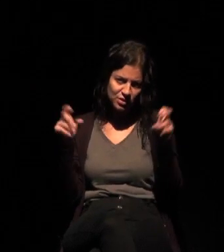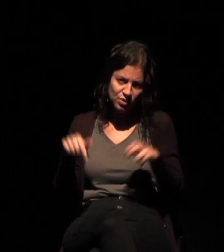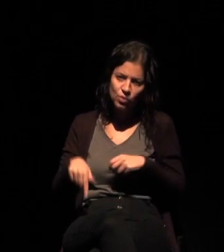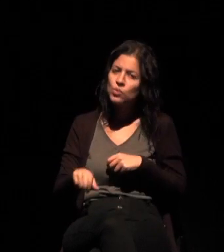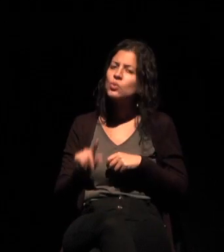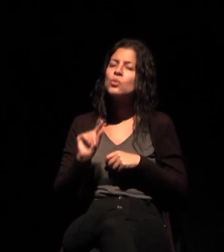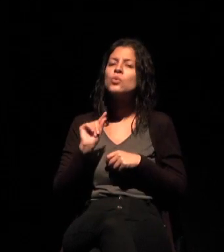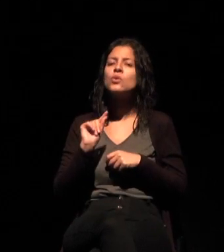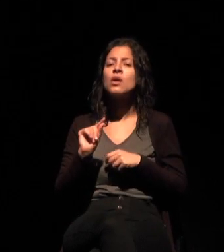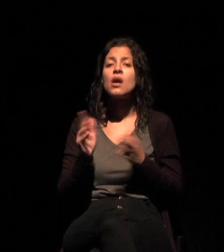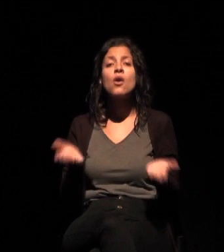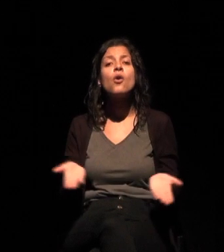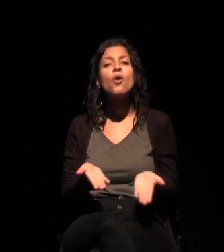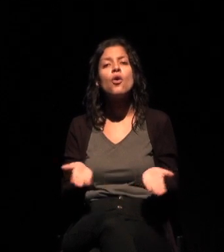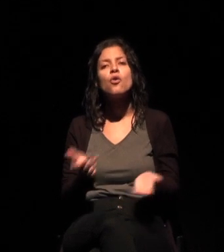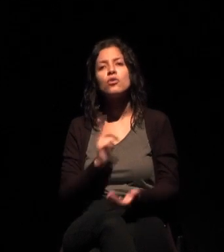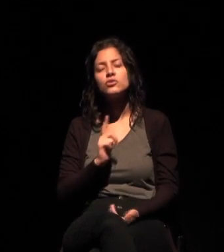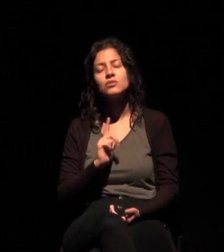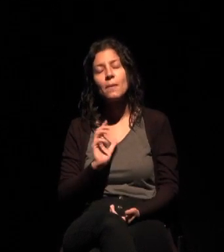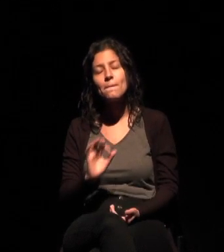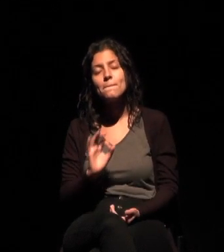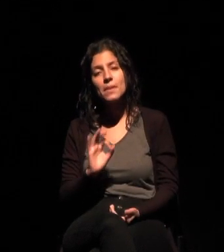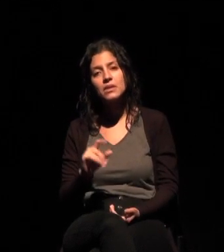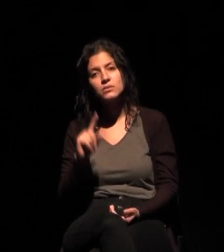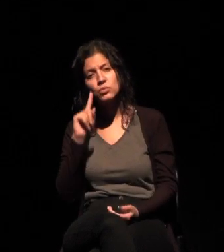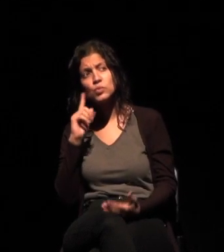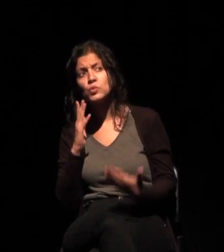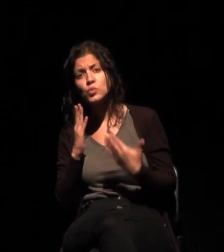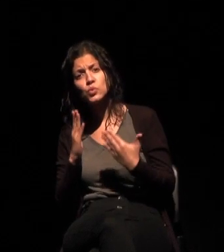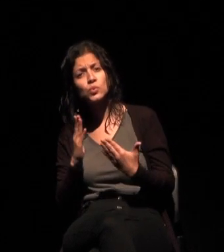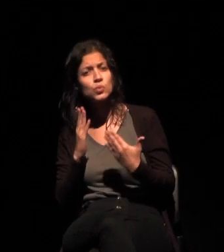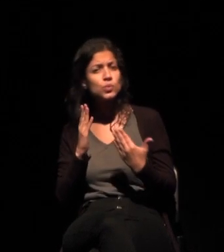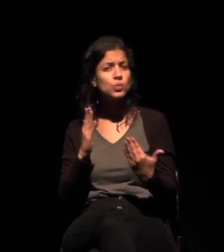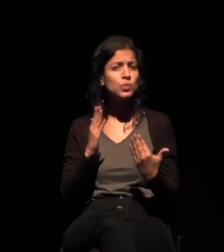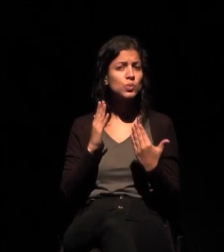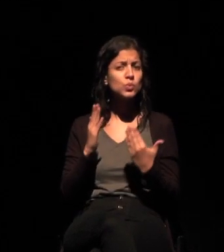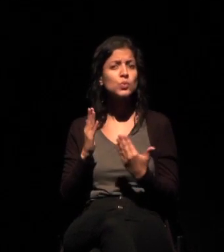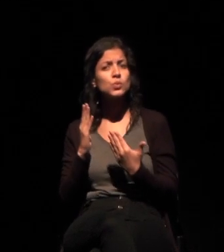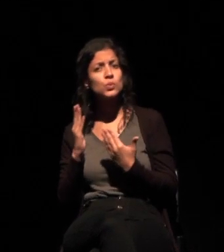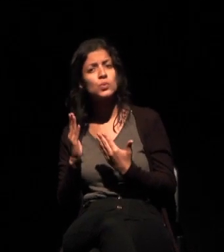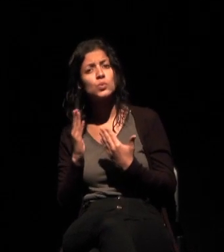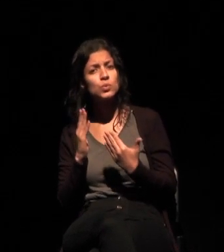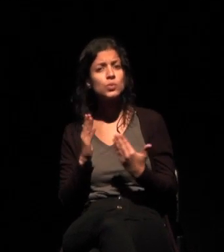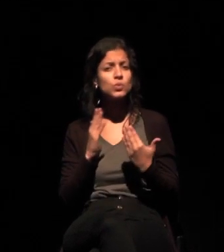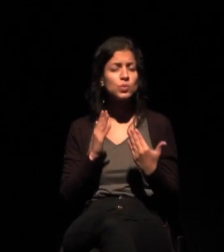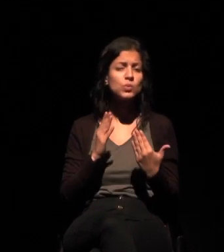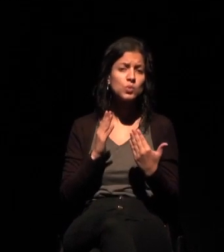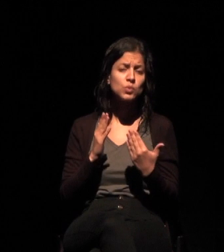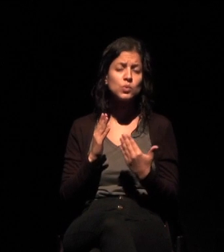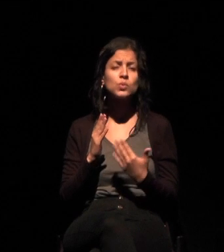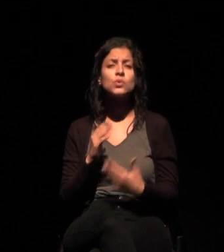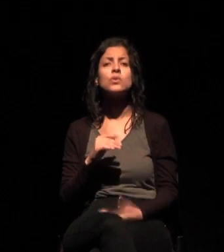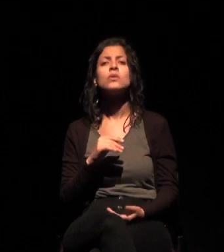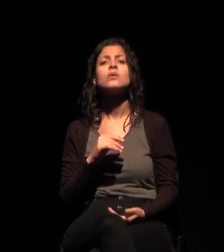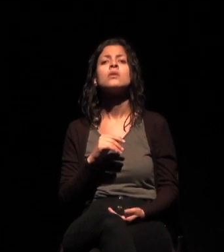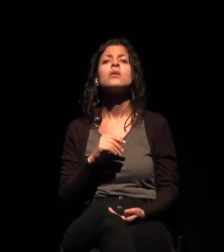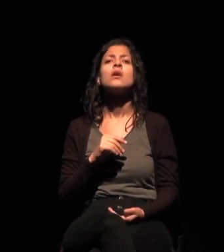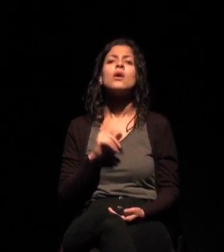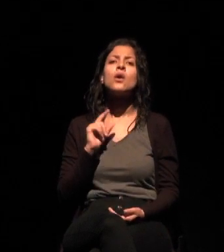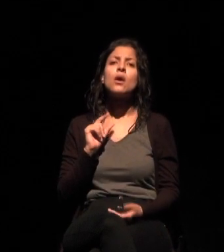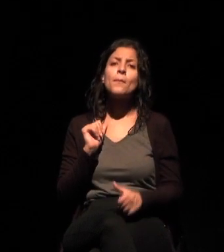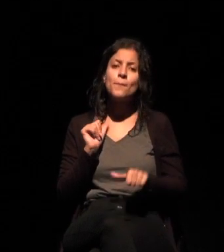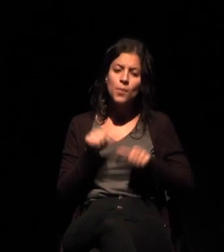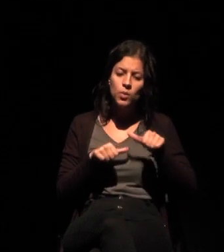uma enorme incerteza e justamente incerteza que vai da floração de mudanças